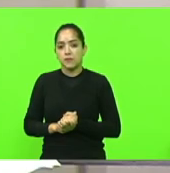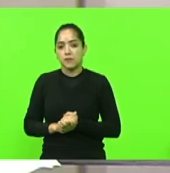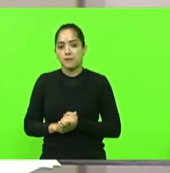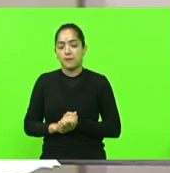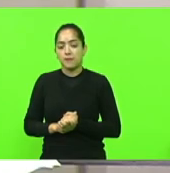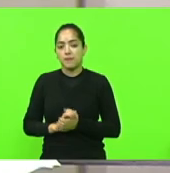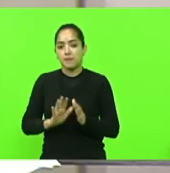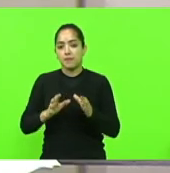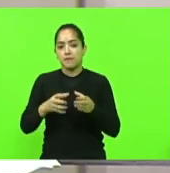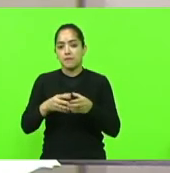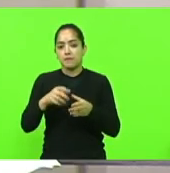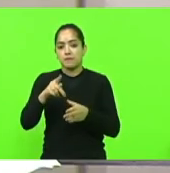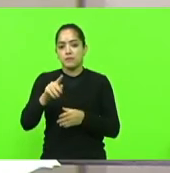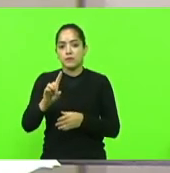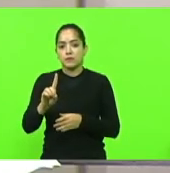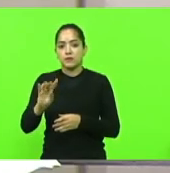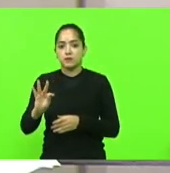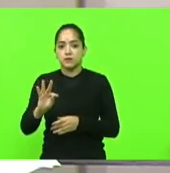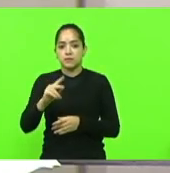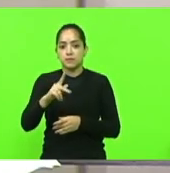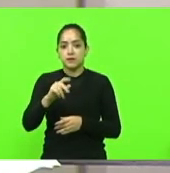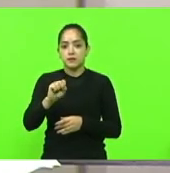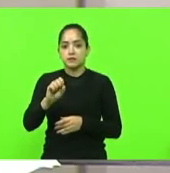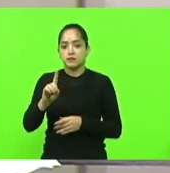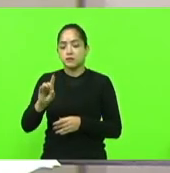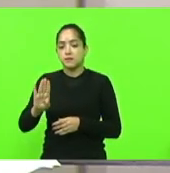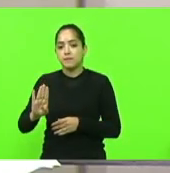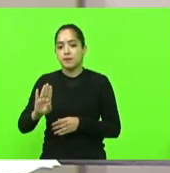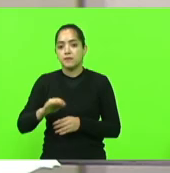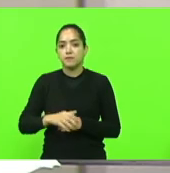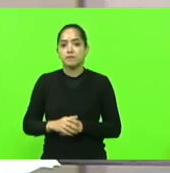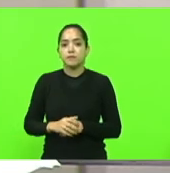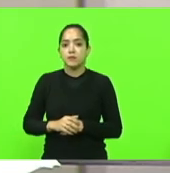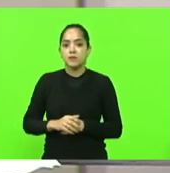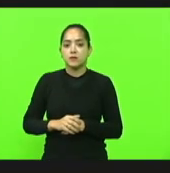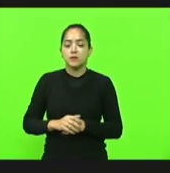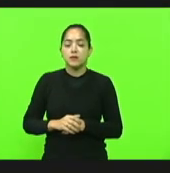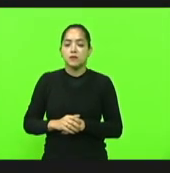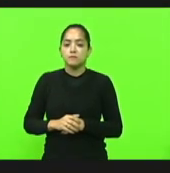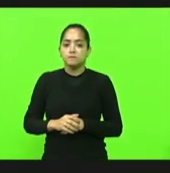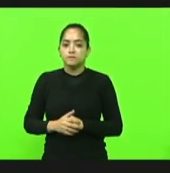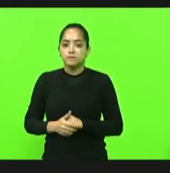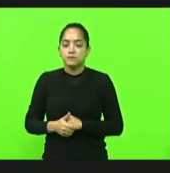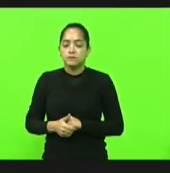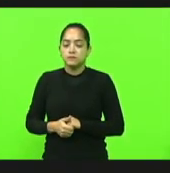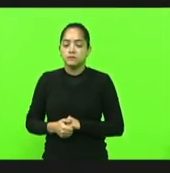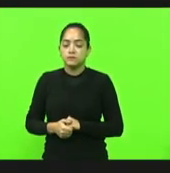Bloco PDT, PSDB, Republicanos, por 7 minutos e 30 segundos.